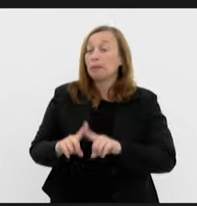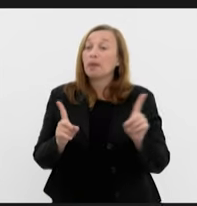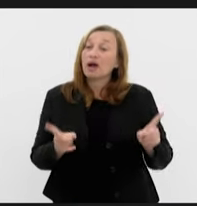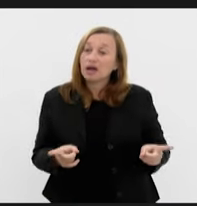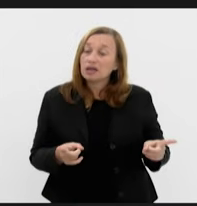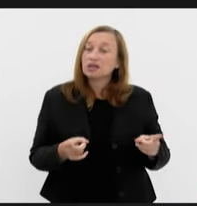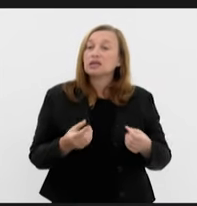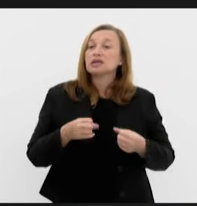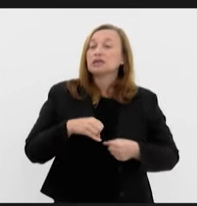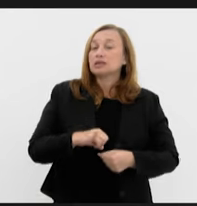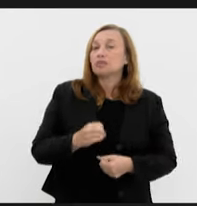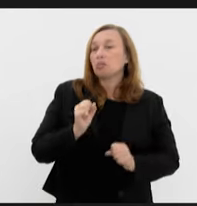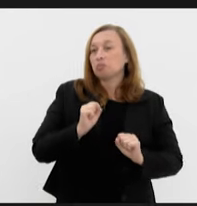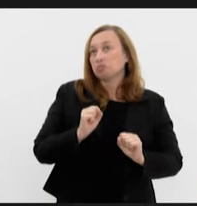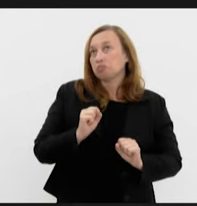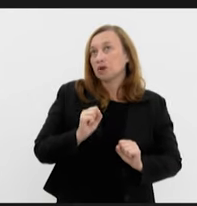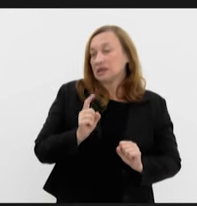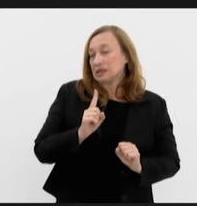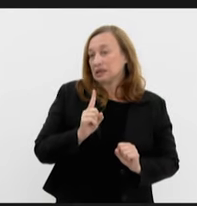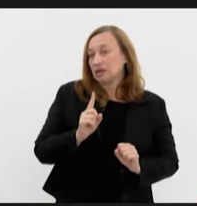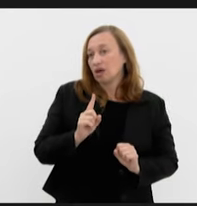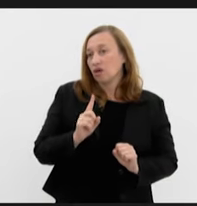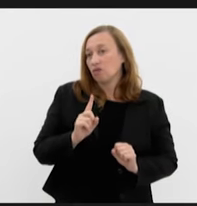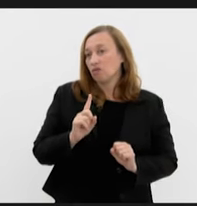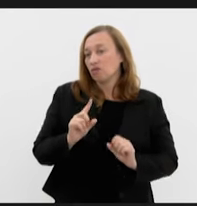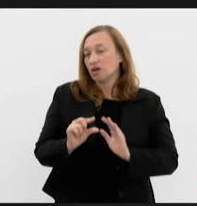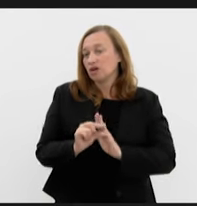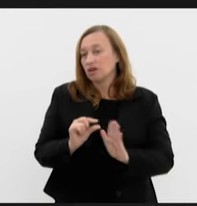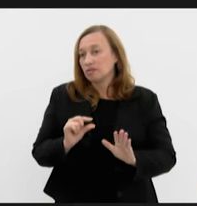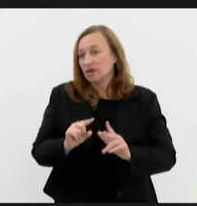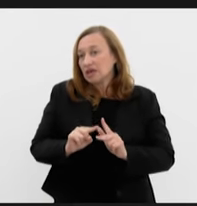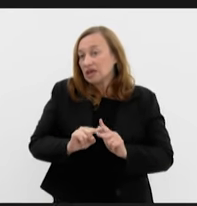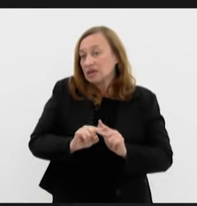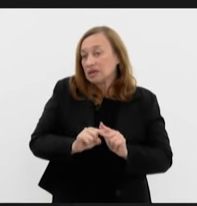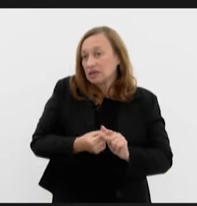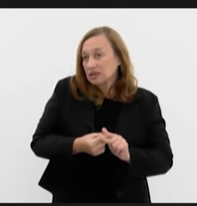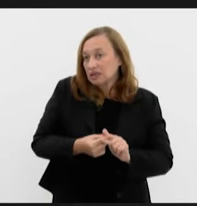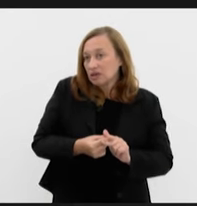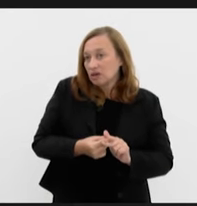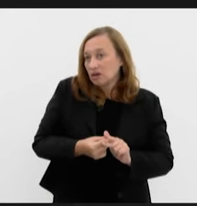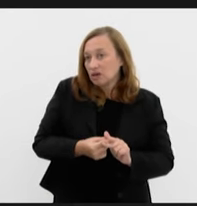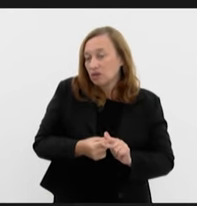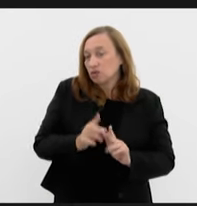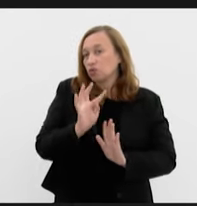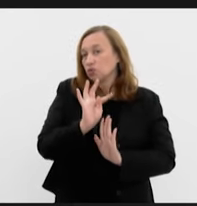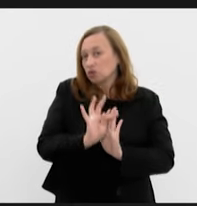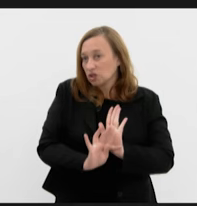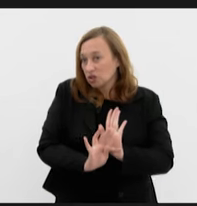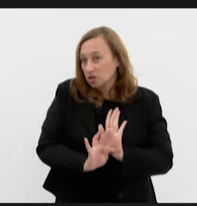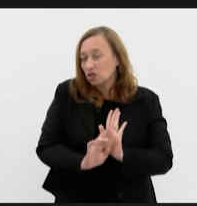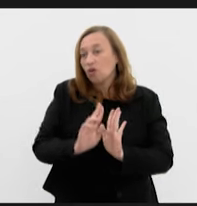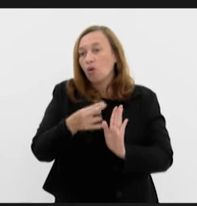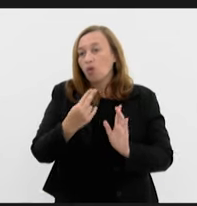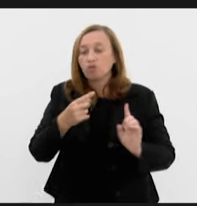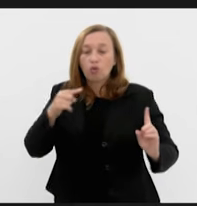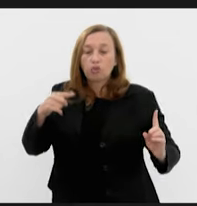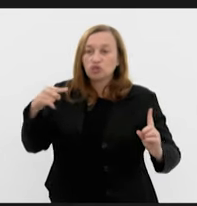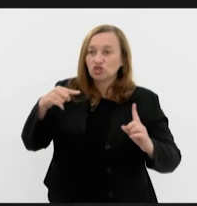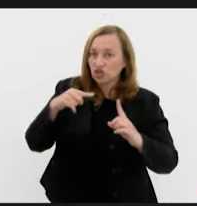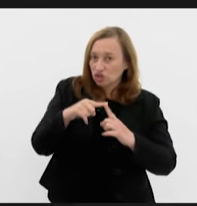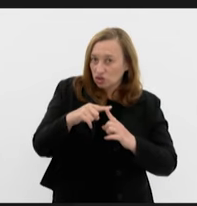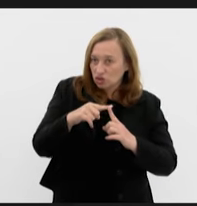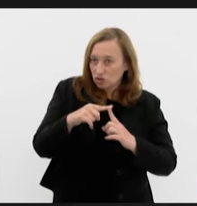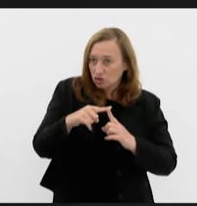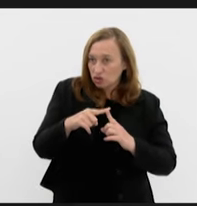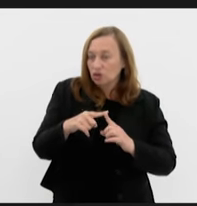se pudesse se não forem emendas não é o texto e o objetivo que